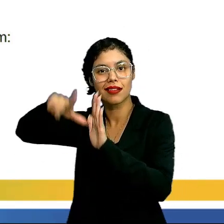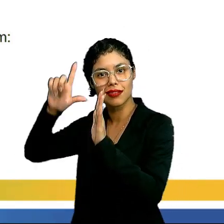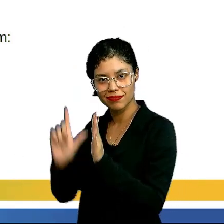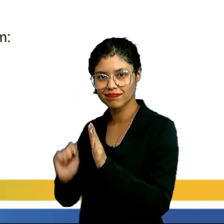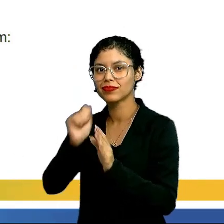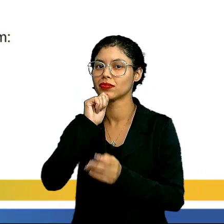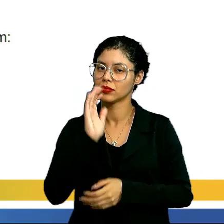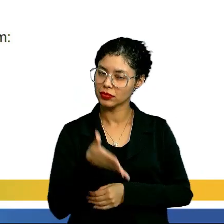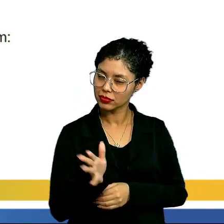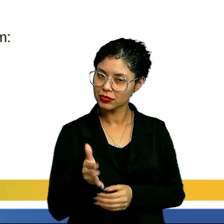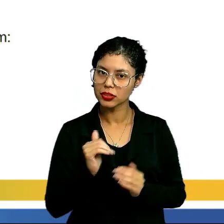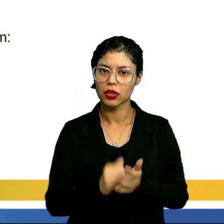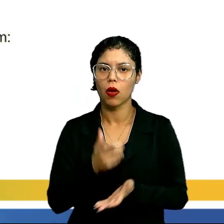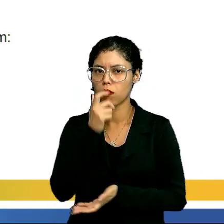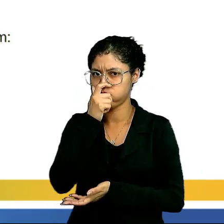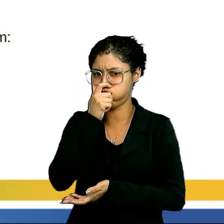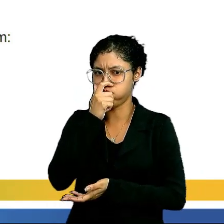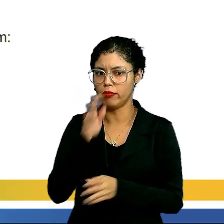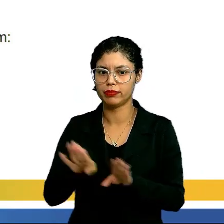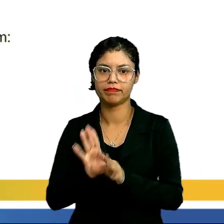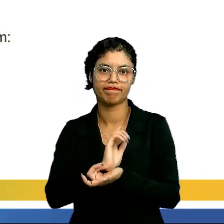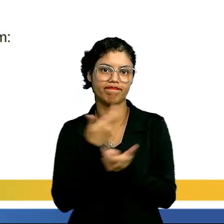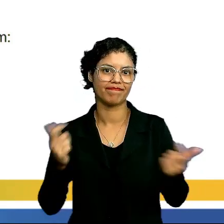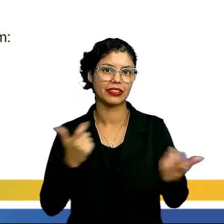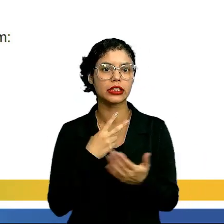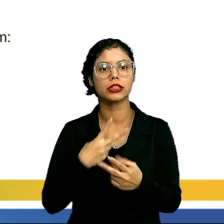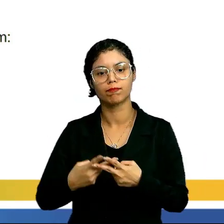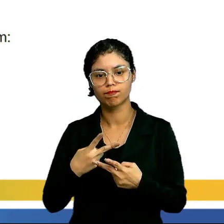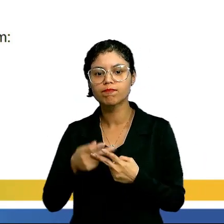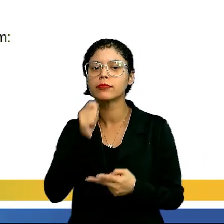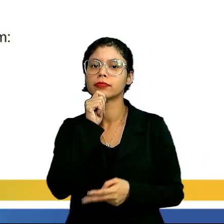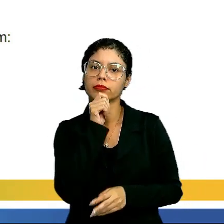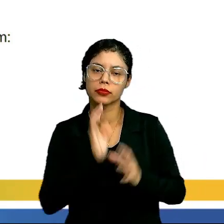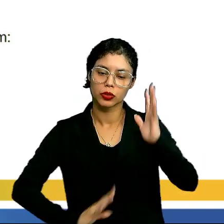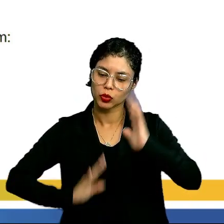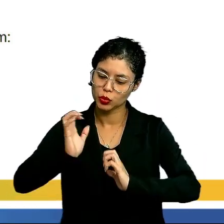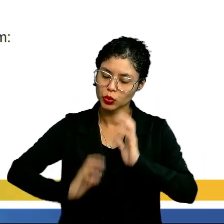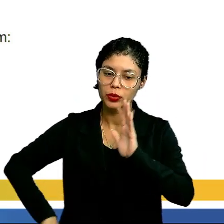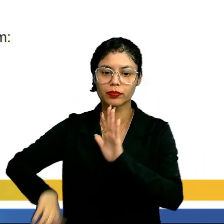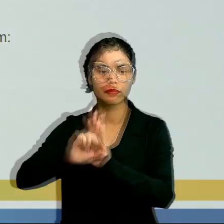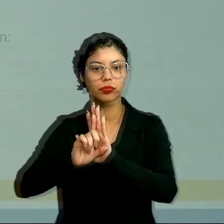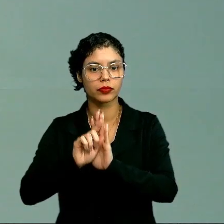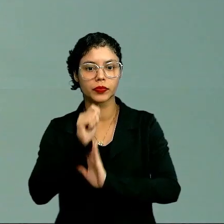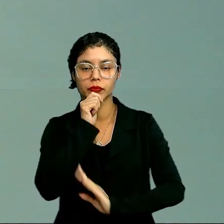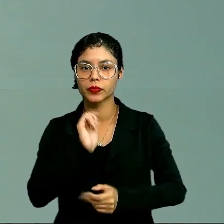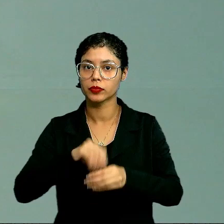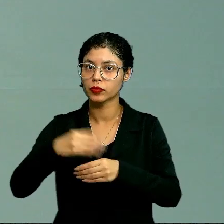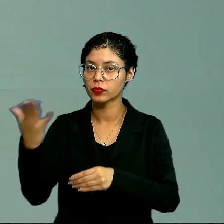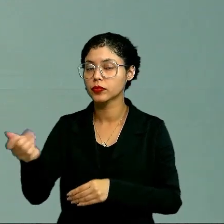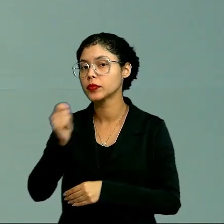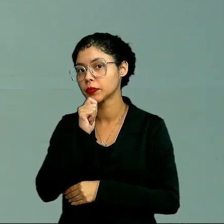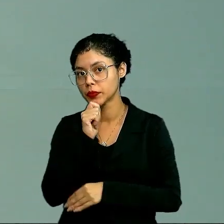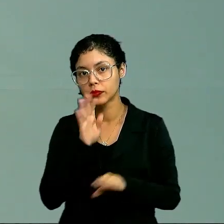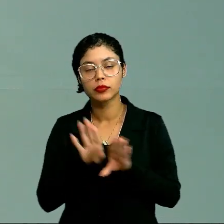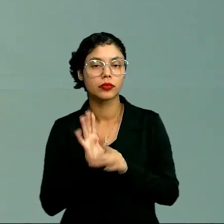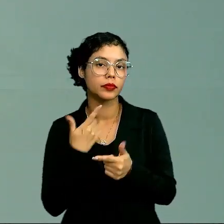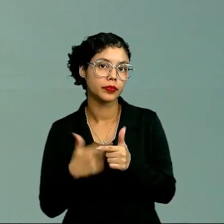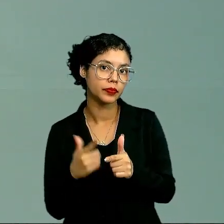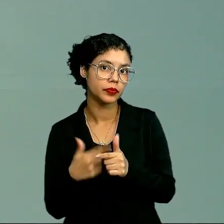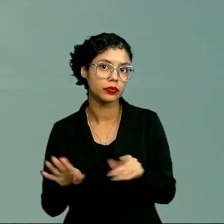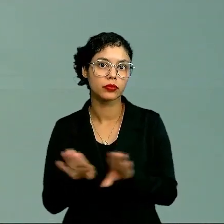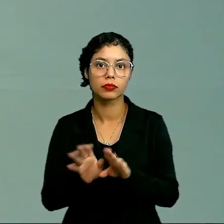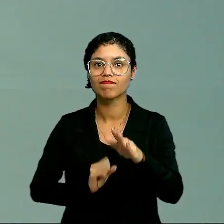antecede da superlotação nos presídios, que são os jovens que estão em conflito com a lei. E fora tudo isso, nós temos problemas